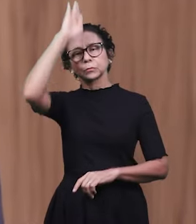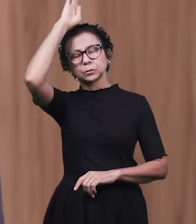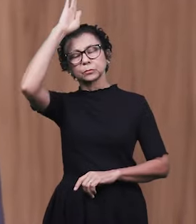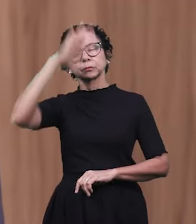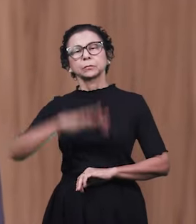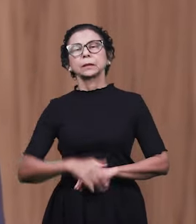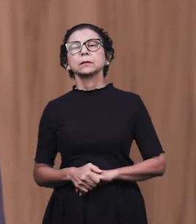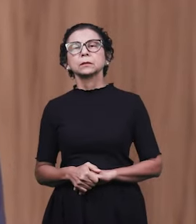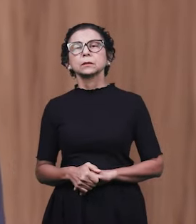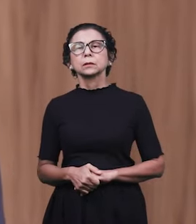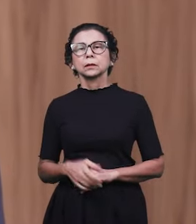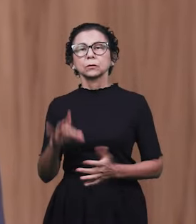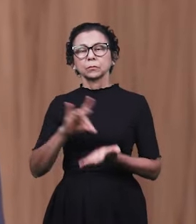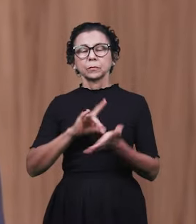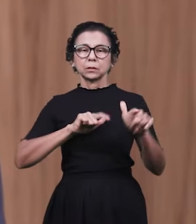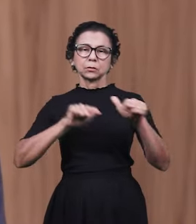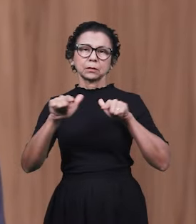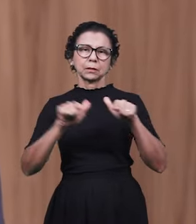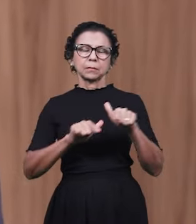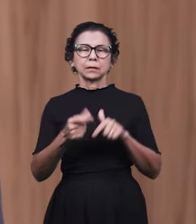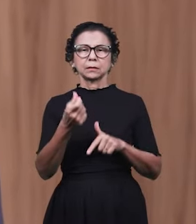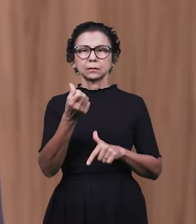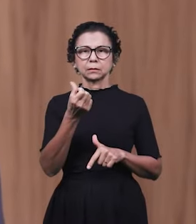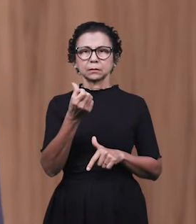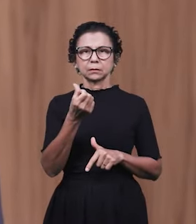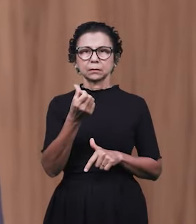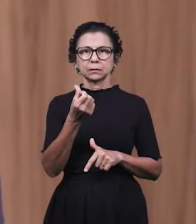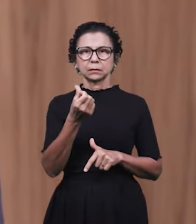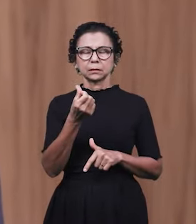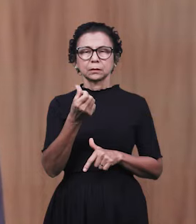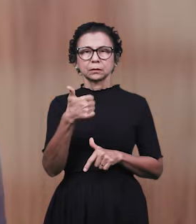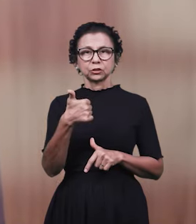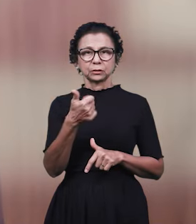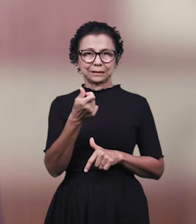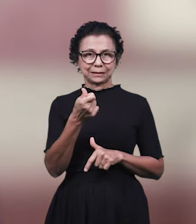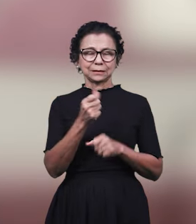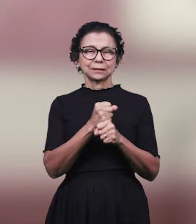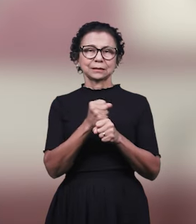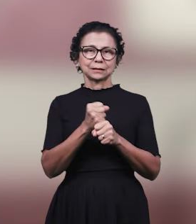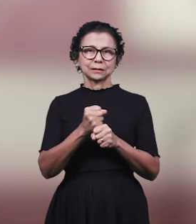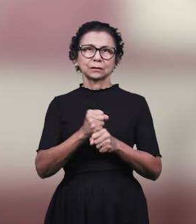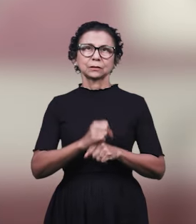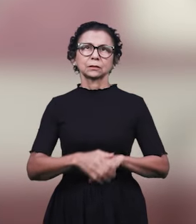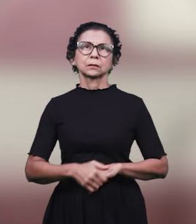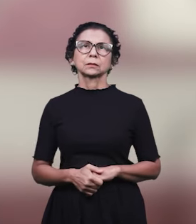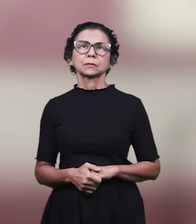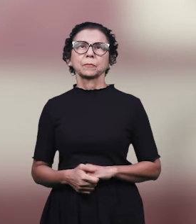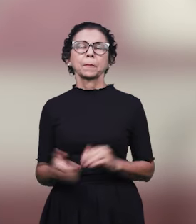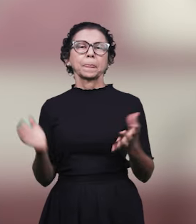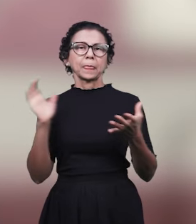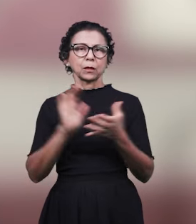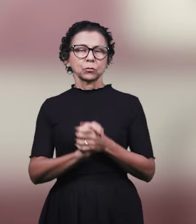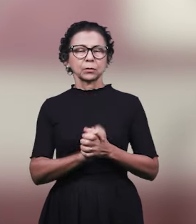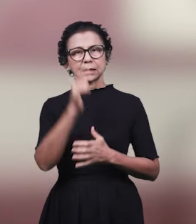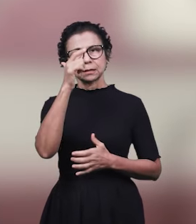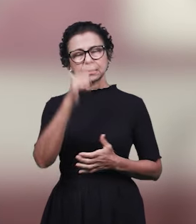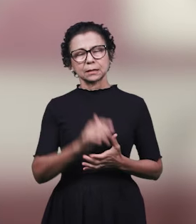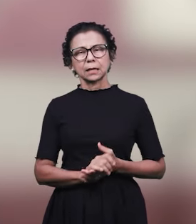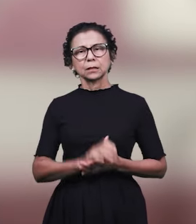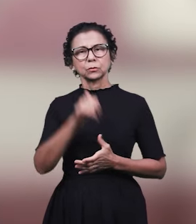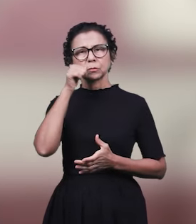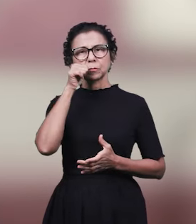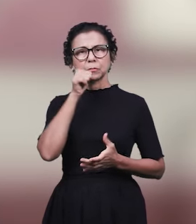trabalho já há 16 anos. E sou casado, o nome da minha esposa é Elaine.